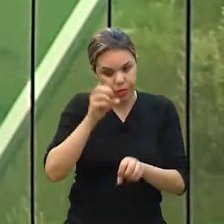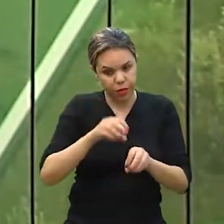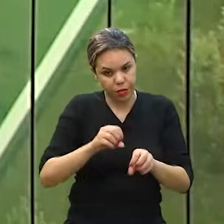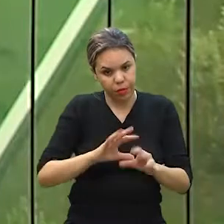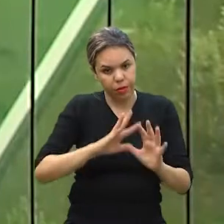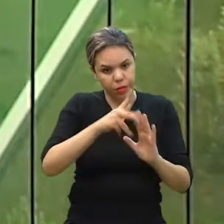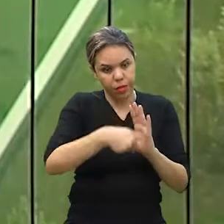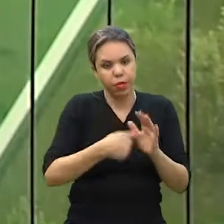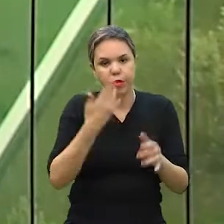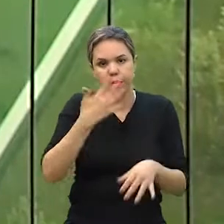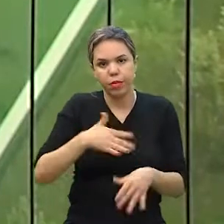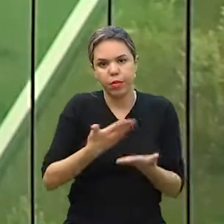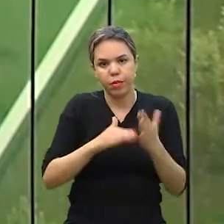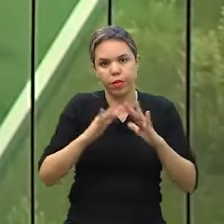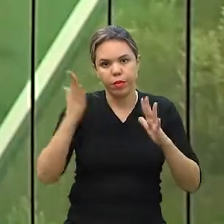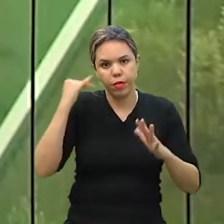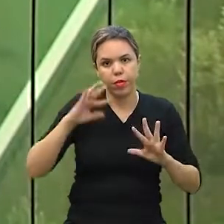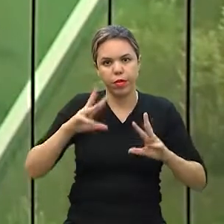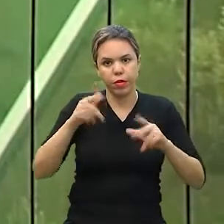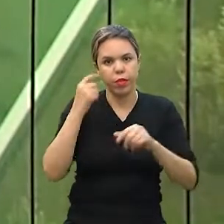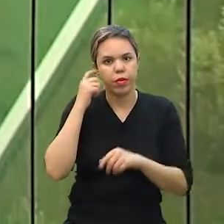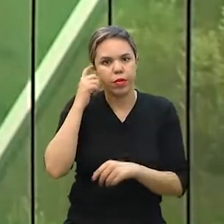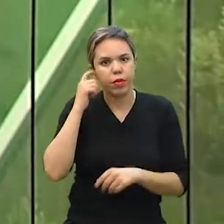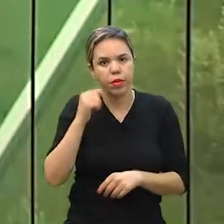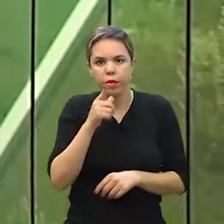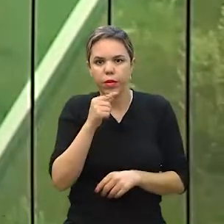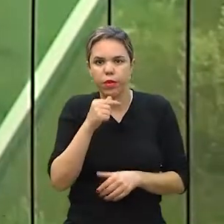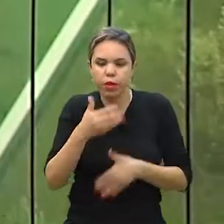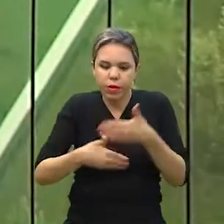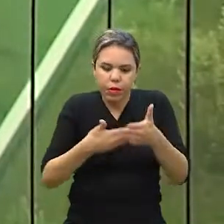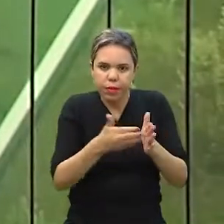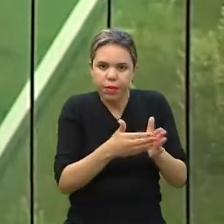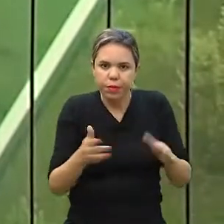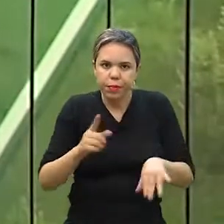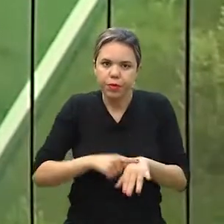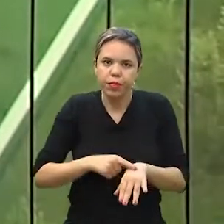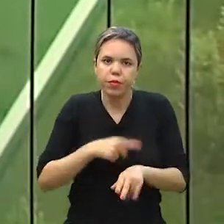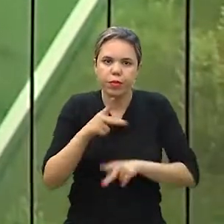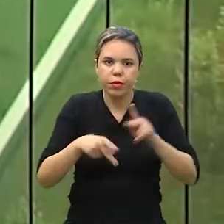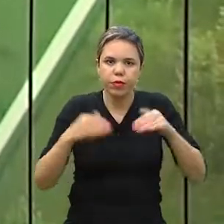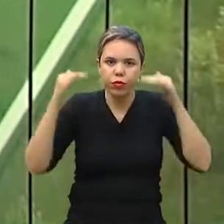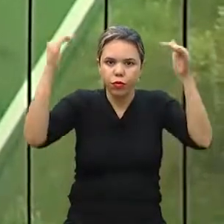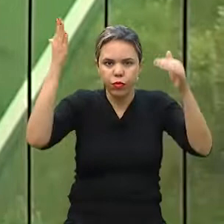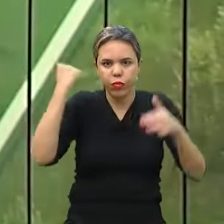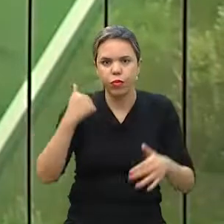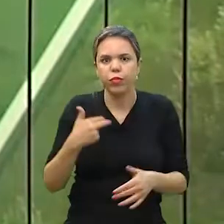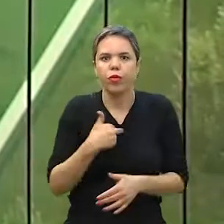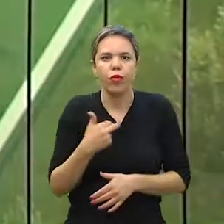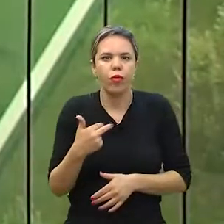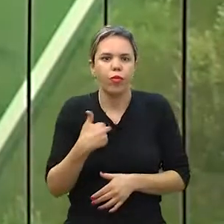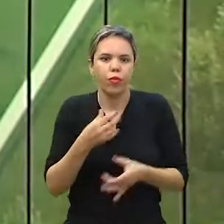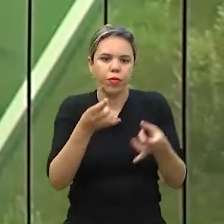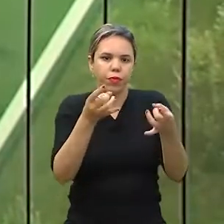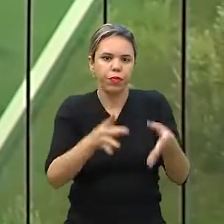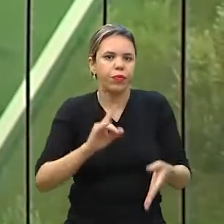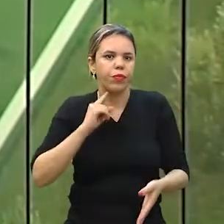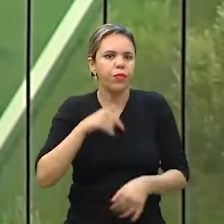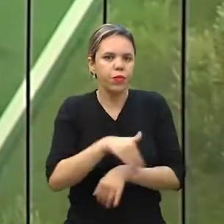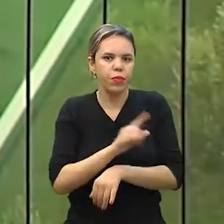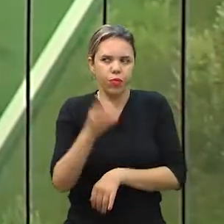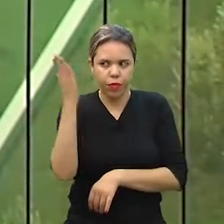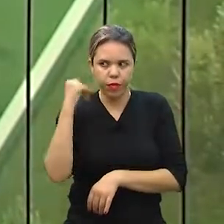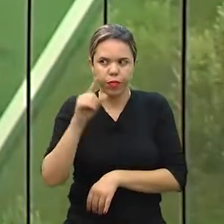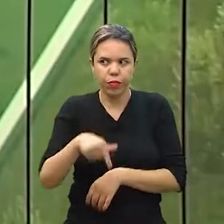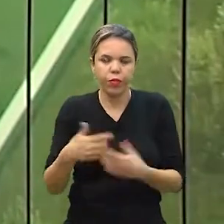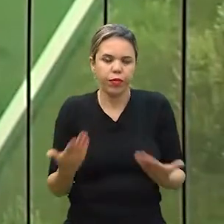As crianças na escola sabem tudo sobre o ciclo da água, por exemplo. Adultos sabem que não devem jogar lixo na rua, a gente sabe